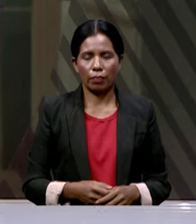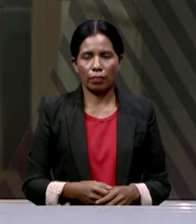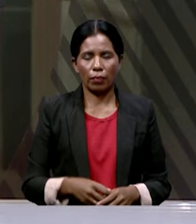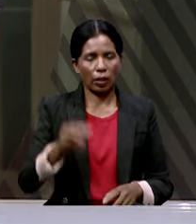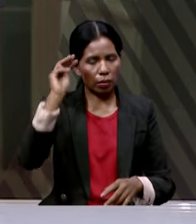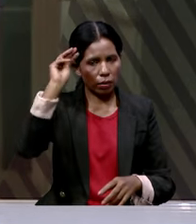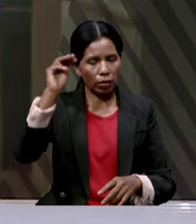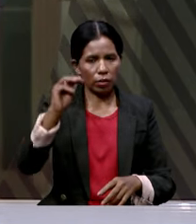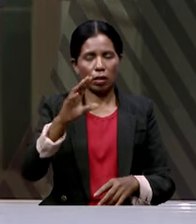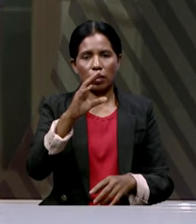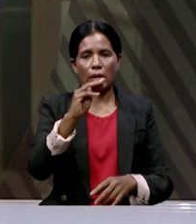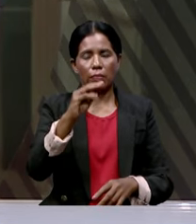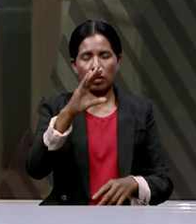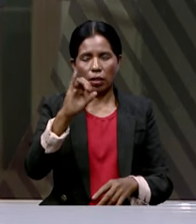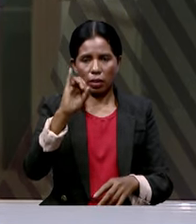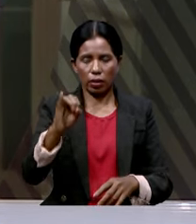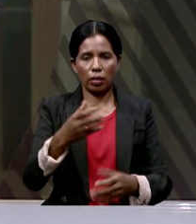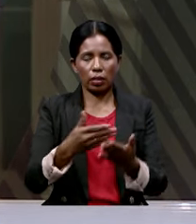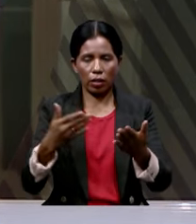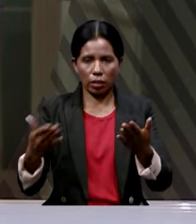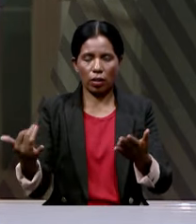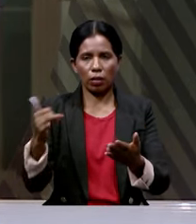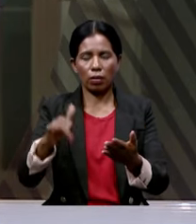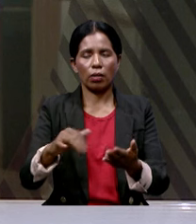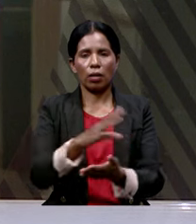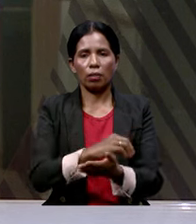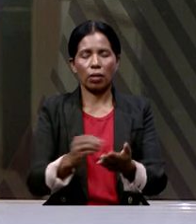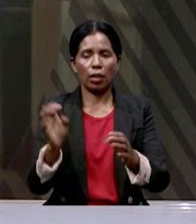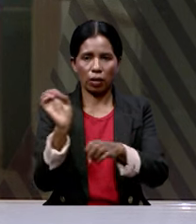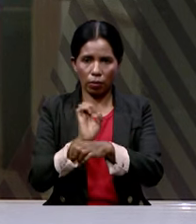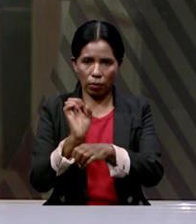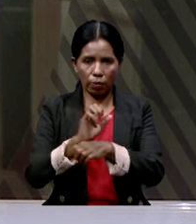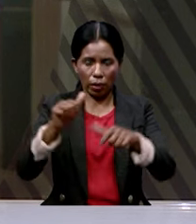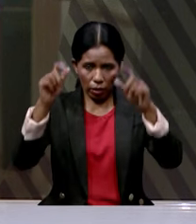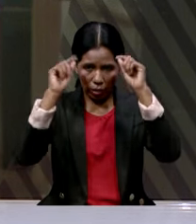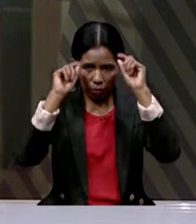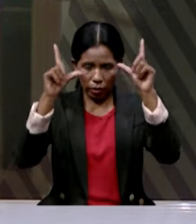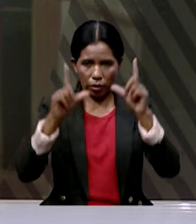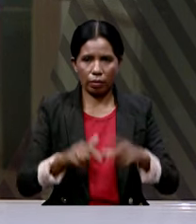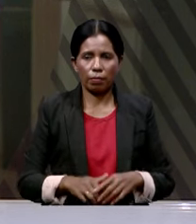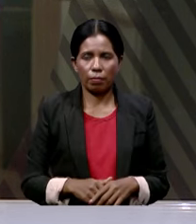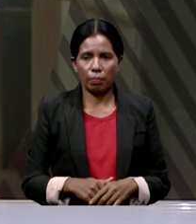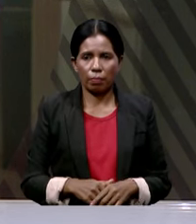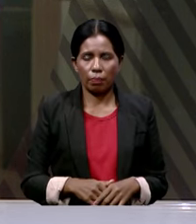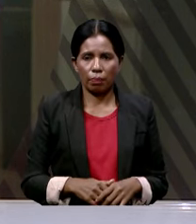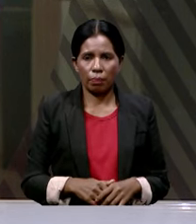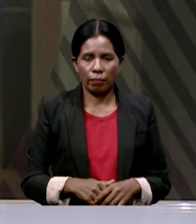Ministro do Comércio na Indústria até tem para luto local se base fundamental da economia Timor-Leste.